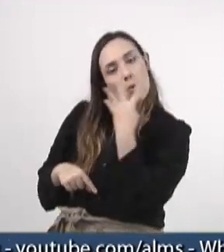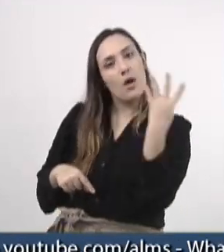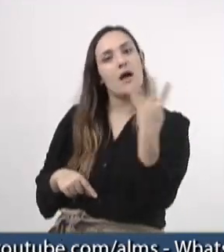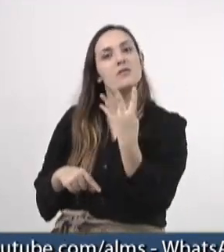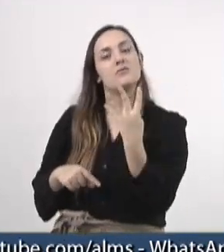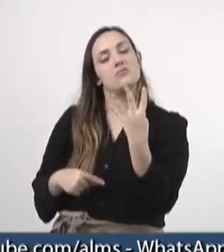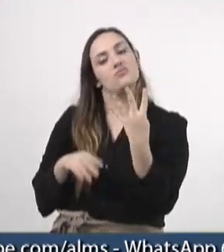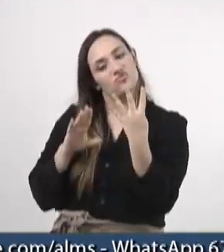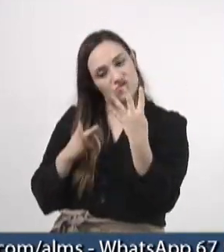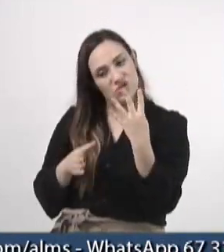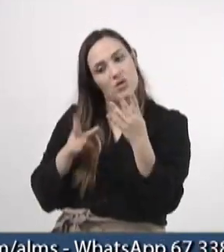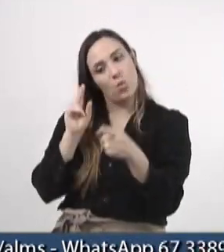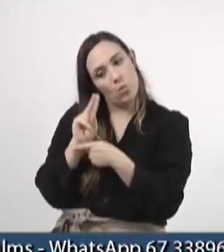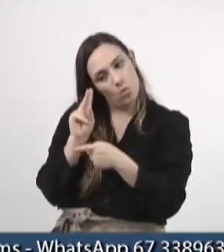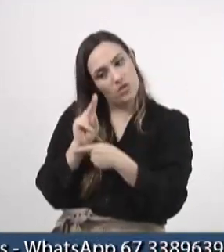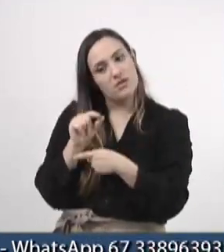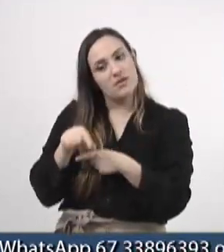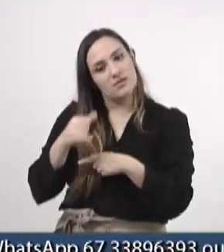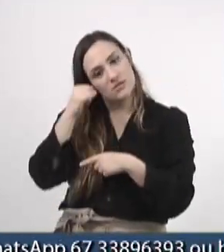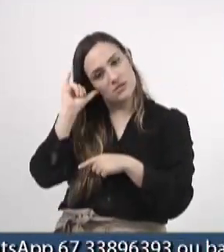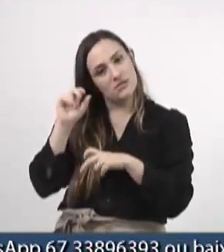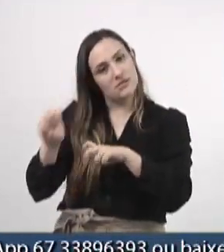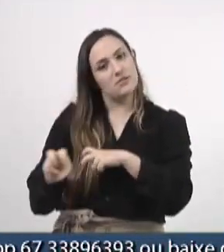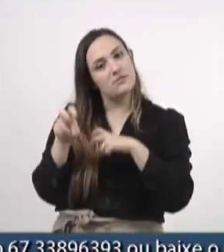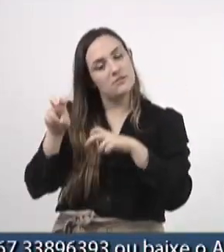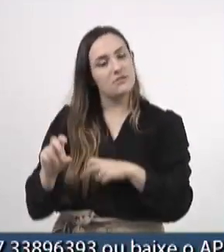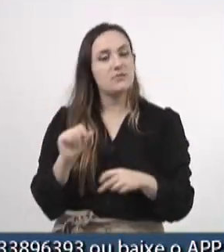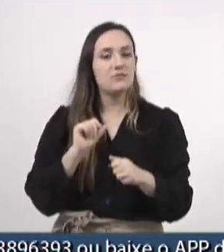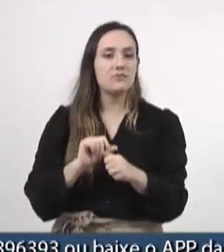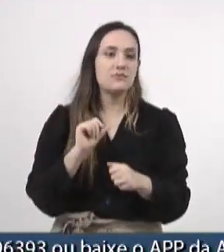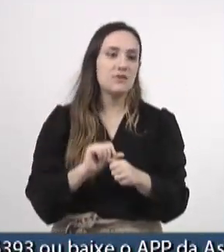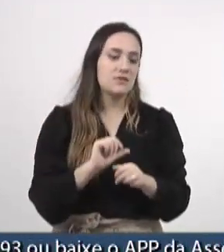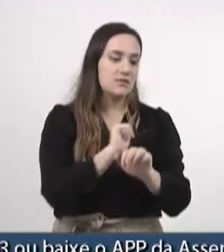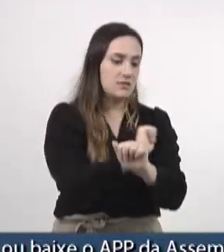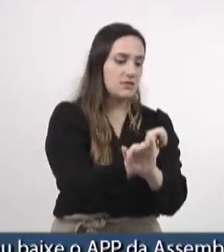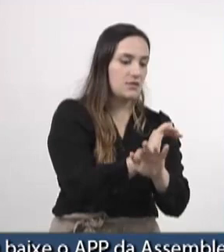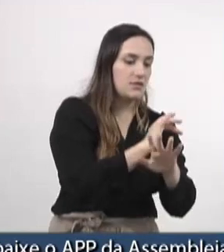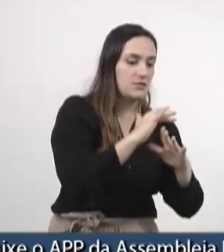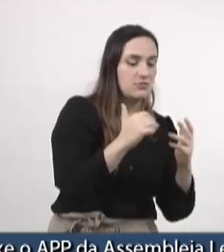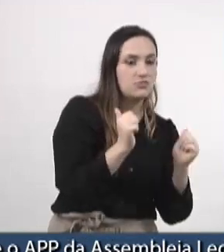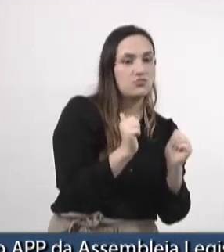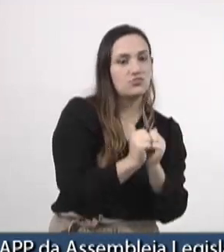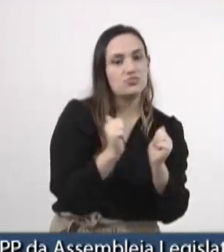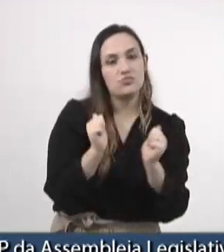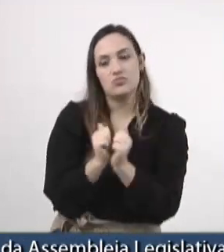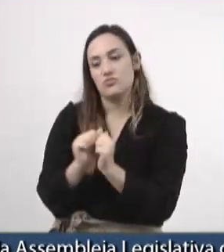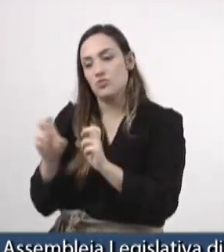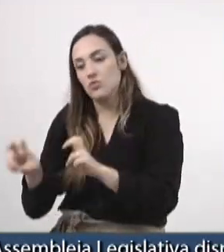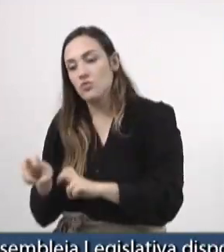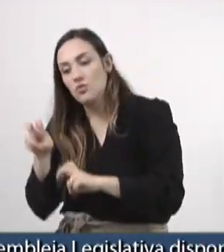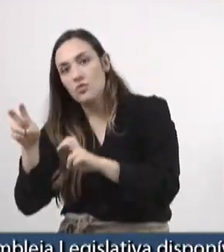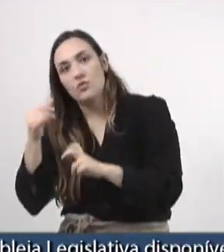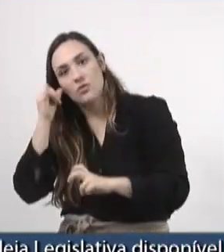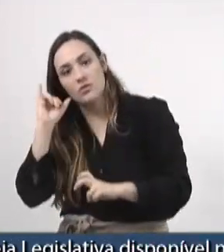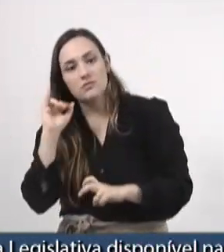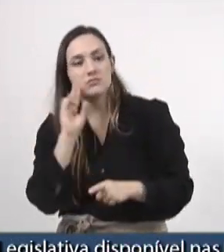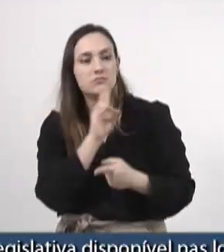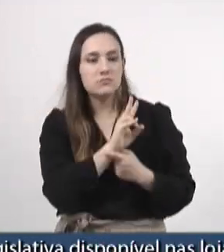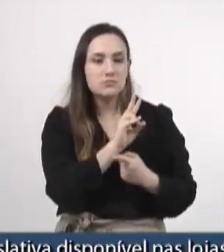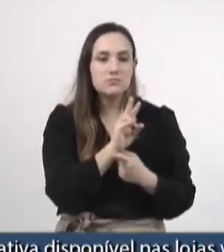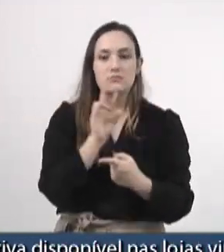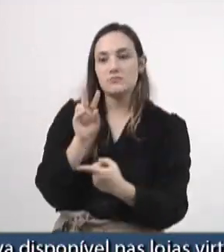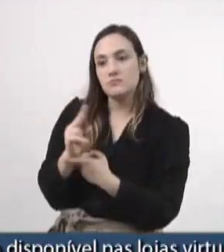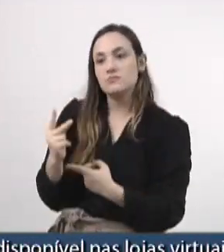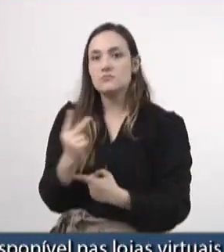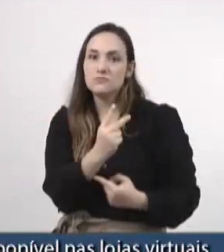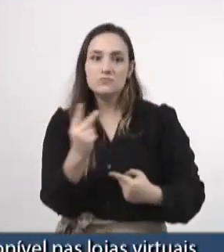As fazendas do grupo praticam a integração agricultura-pecuária, visando aumentar a produtividade de